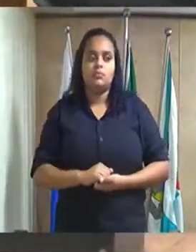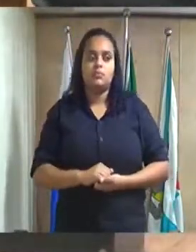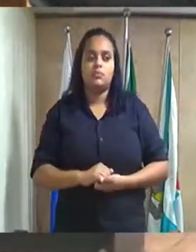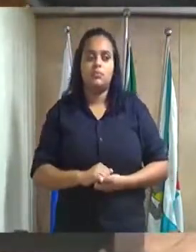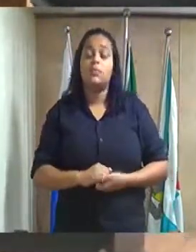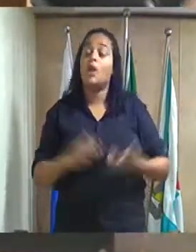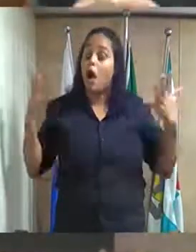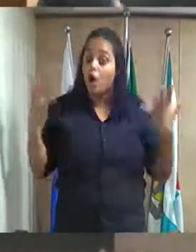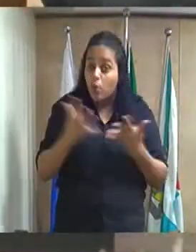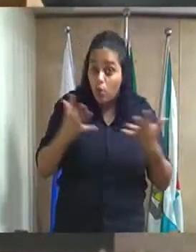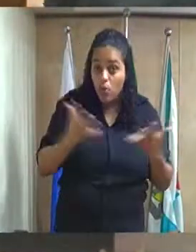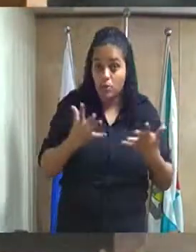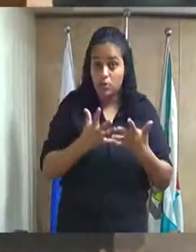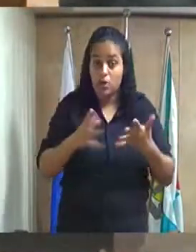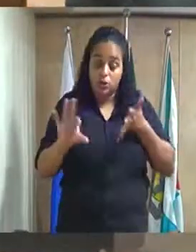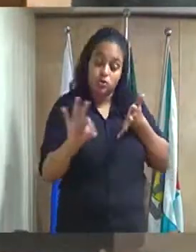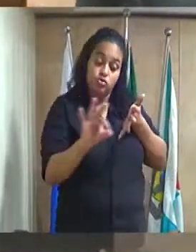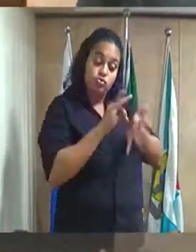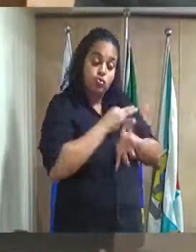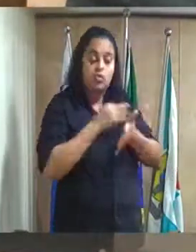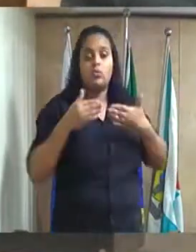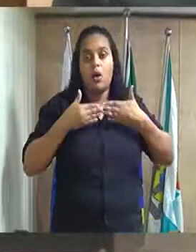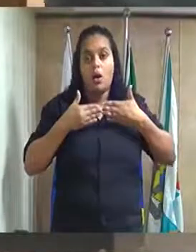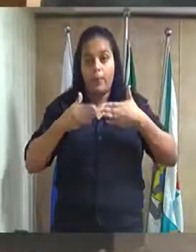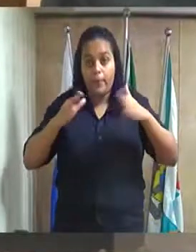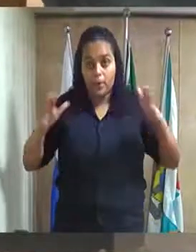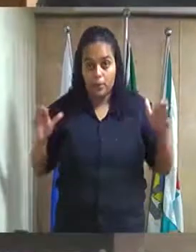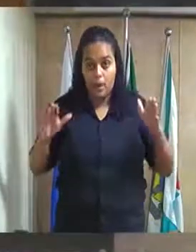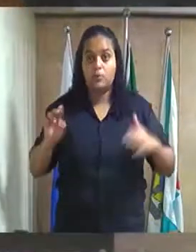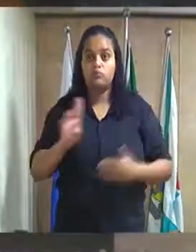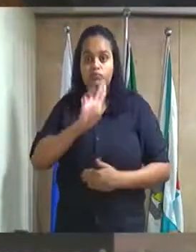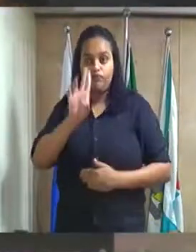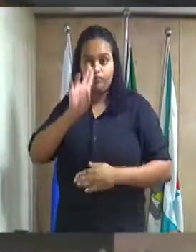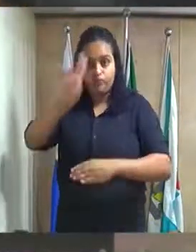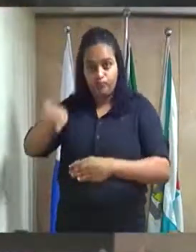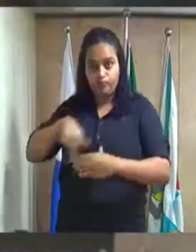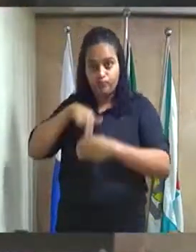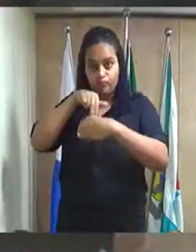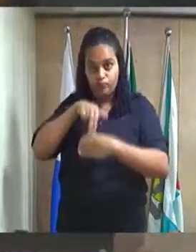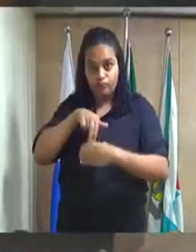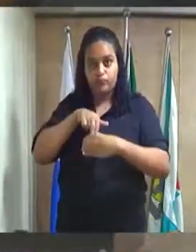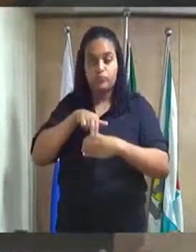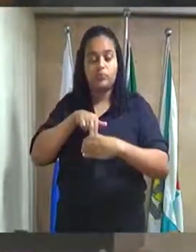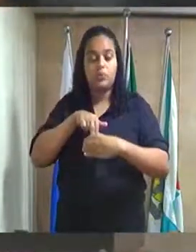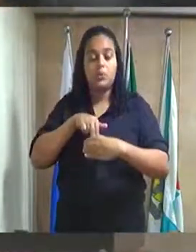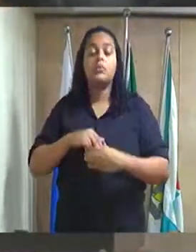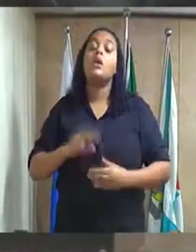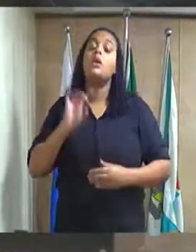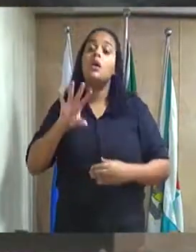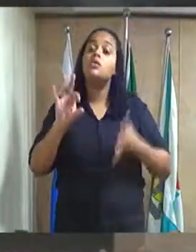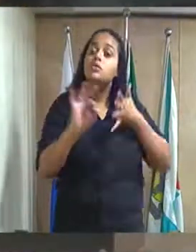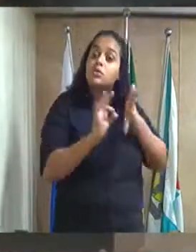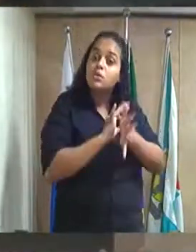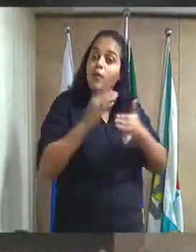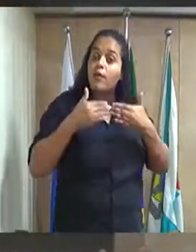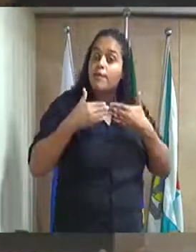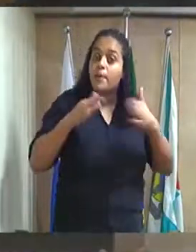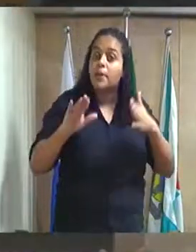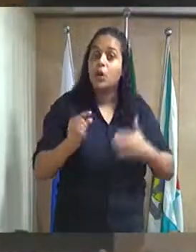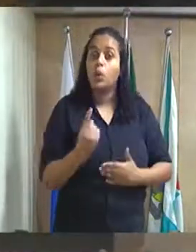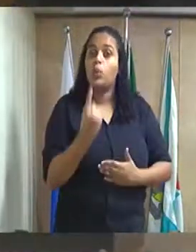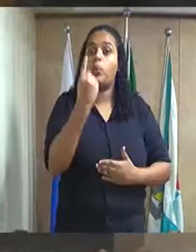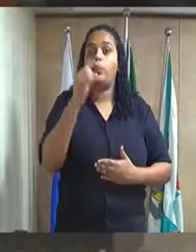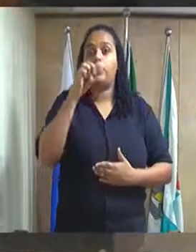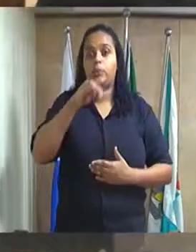Nesse momento, as inscrições estão abertas para quem quiser fazer uso da palavra. As inscrições vão ficar abertas por um